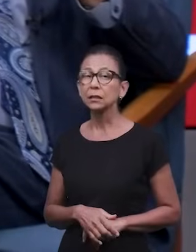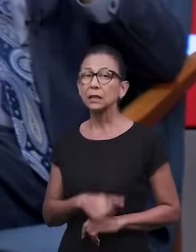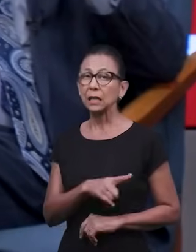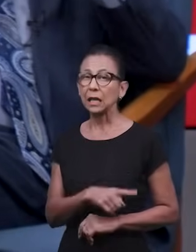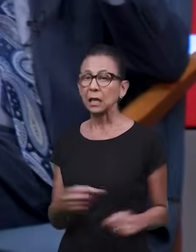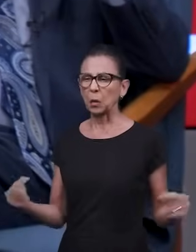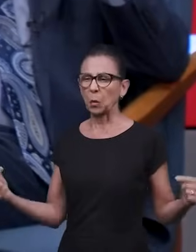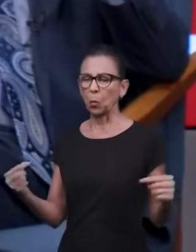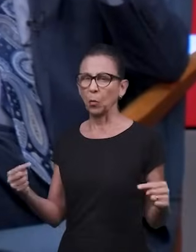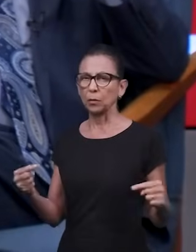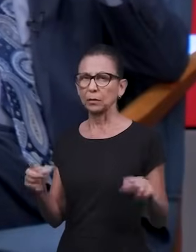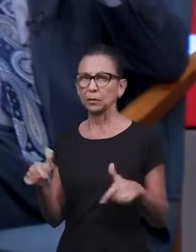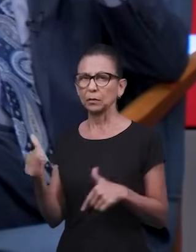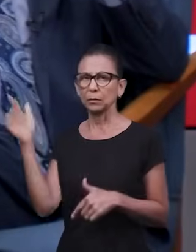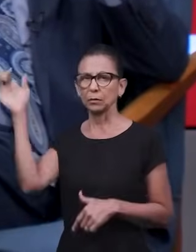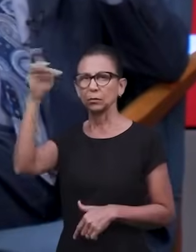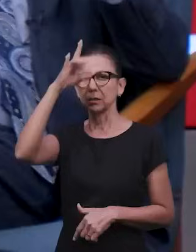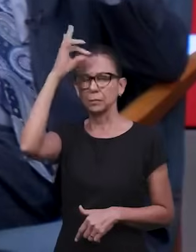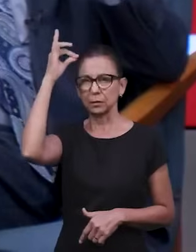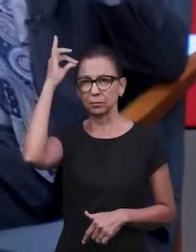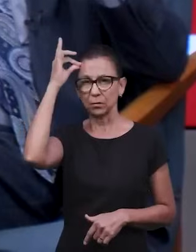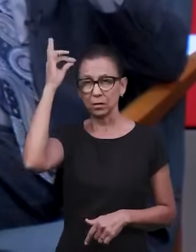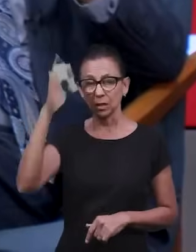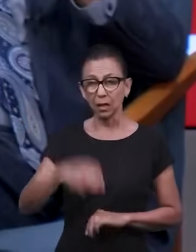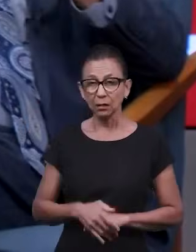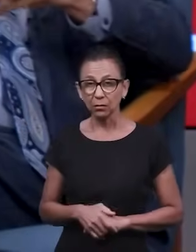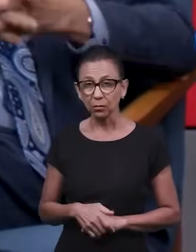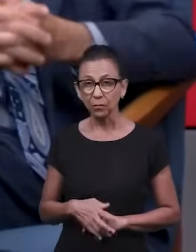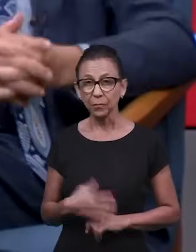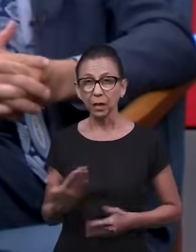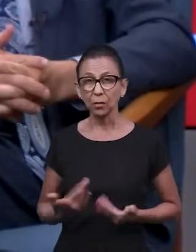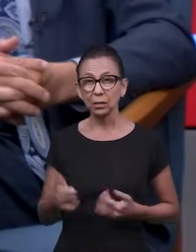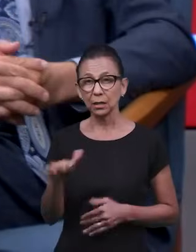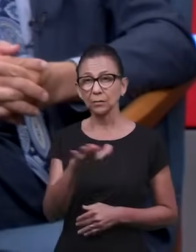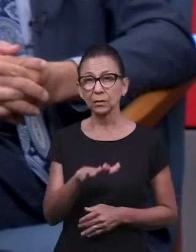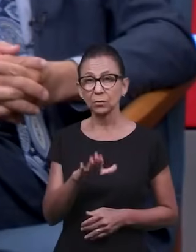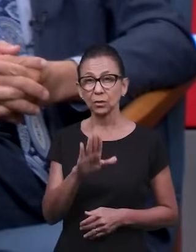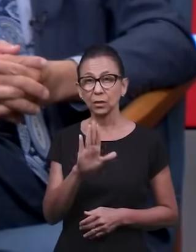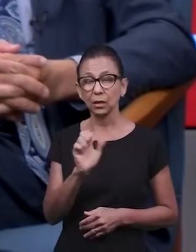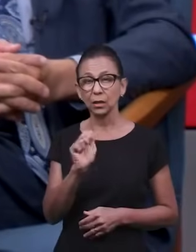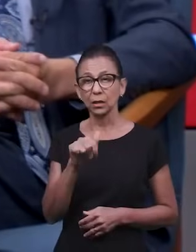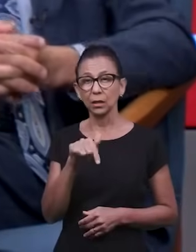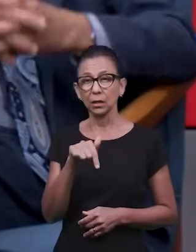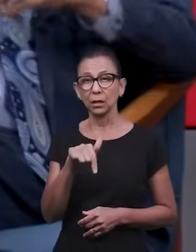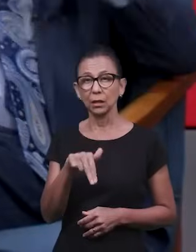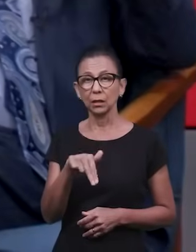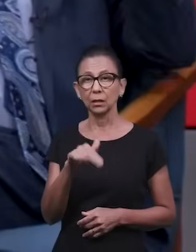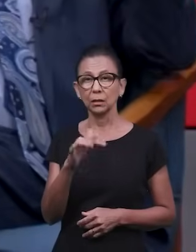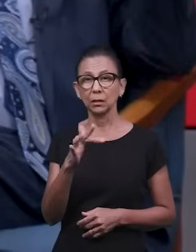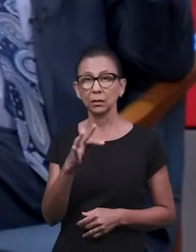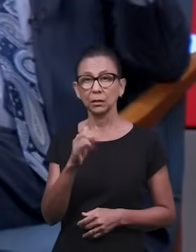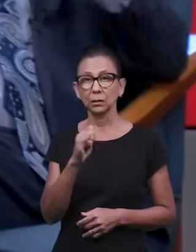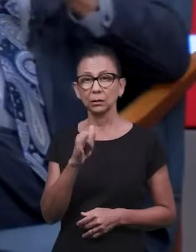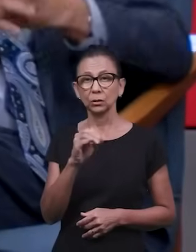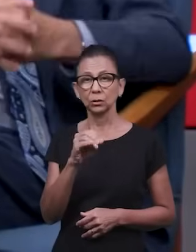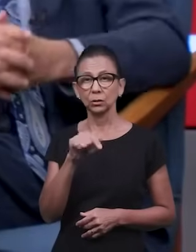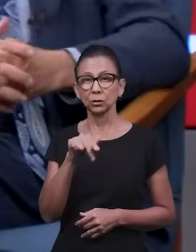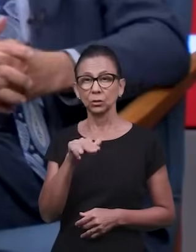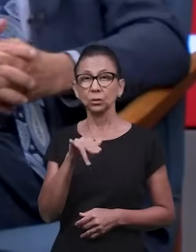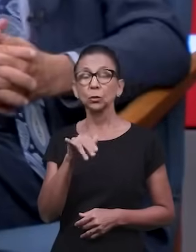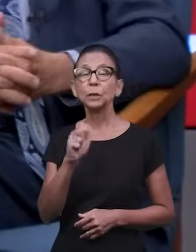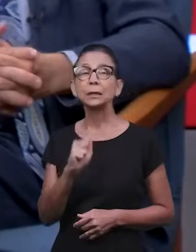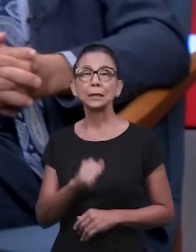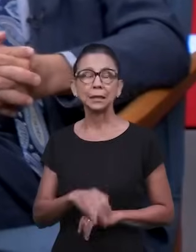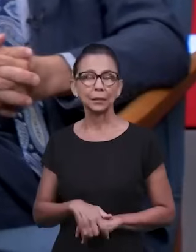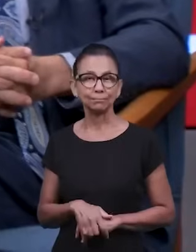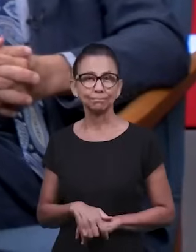Espírito Santo estava mostrando aos irmãos lá em Antioquia que teria sido da doutrina O que teria sido da igreja naquele